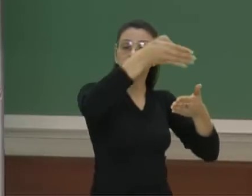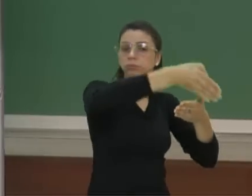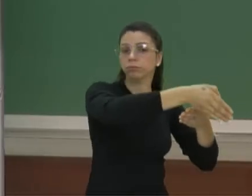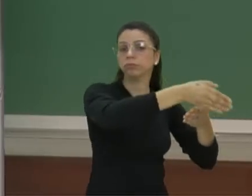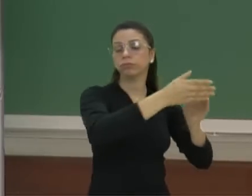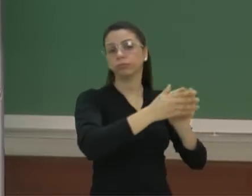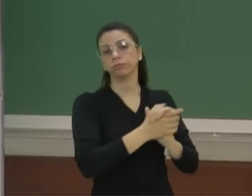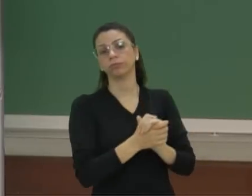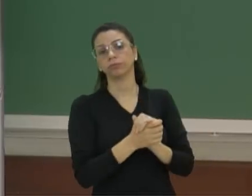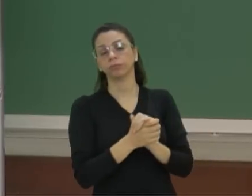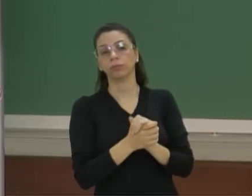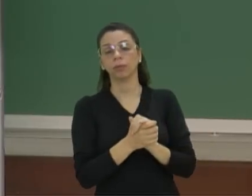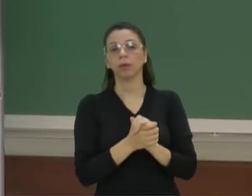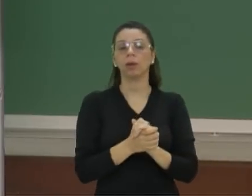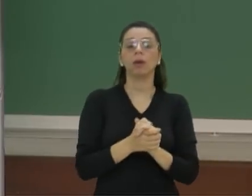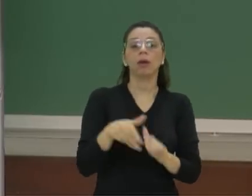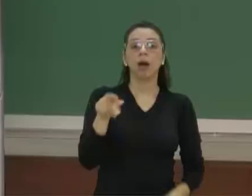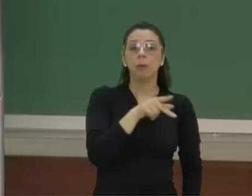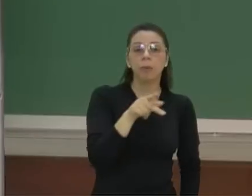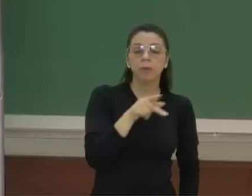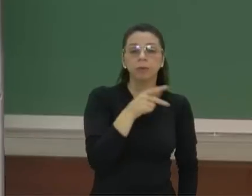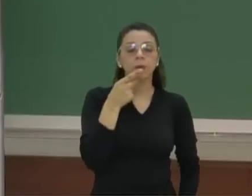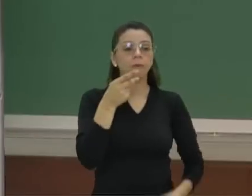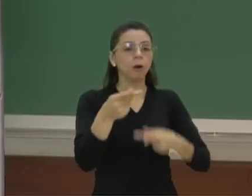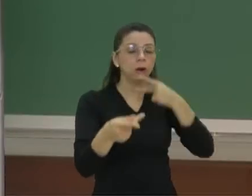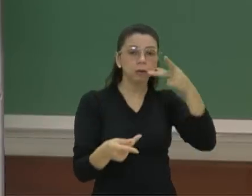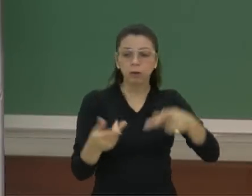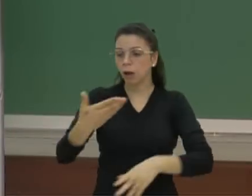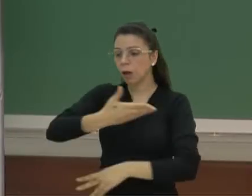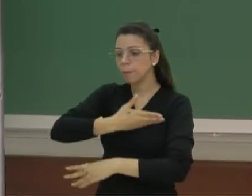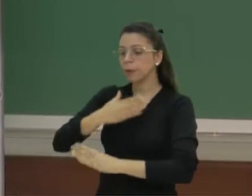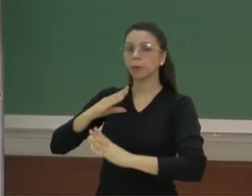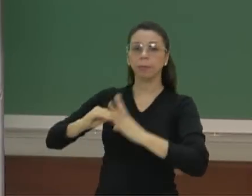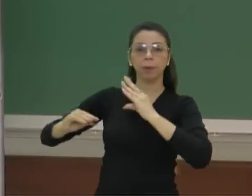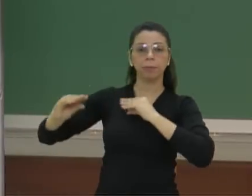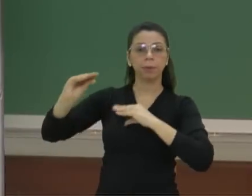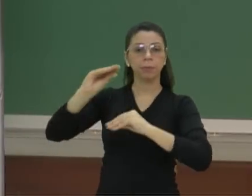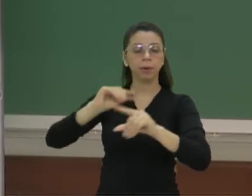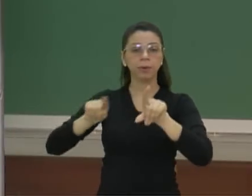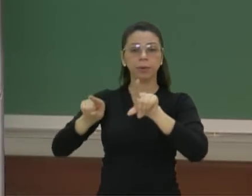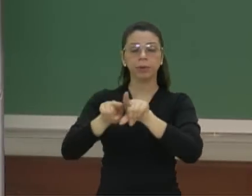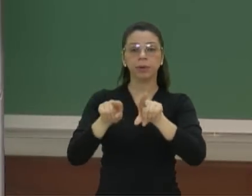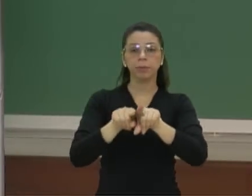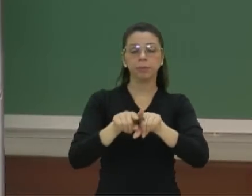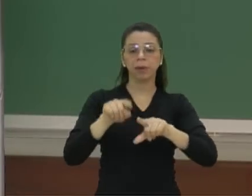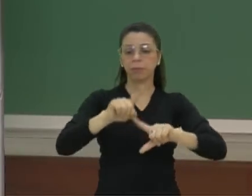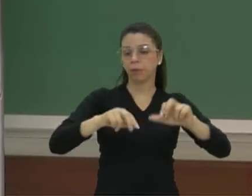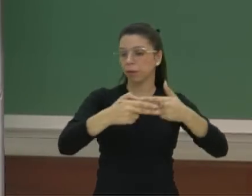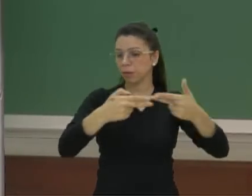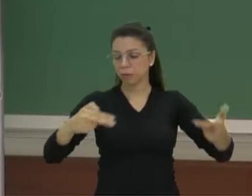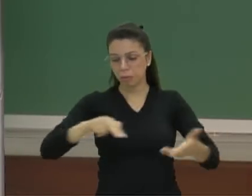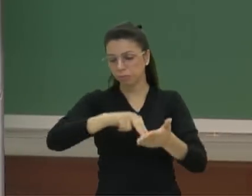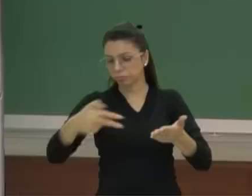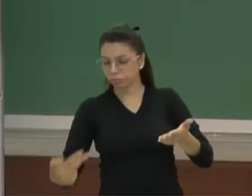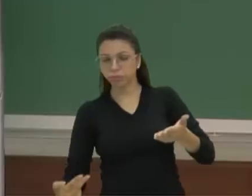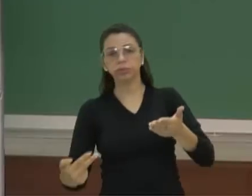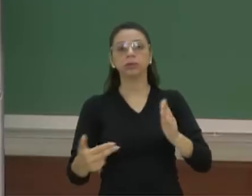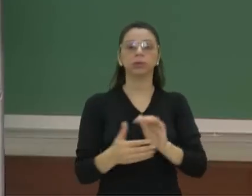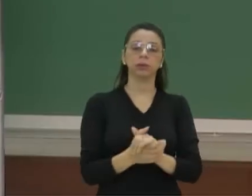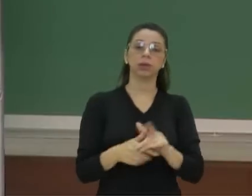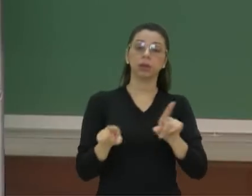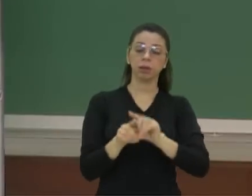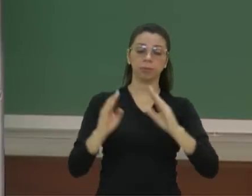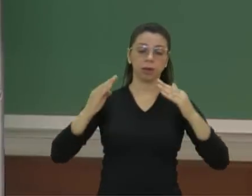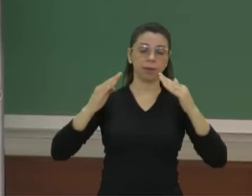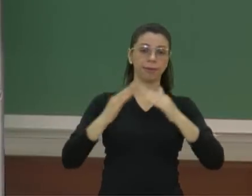o sinal, a professora falando, os colegas conversando, objetos caindo no chão. Em casa, né? Barulhinho